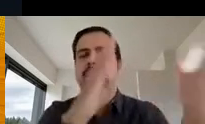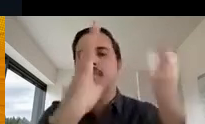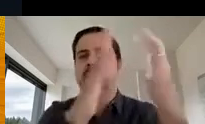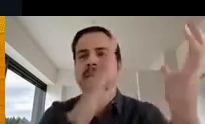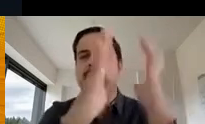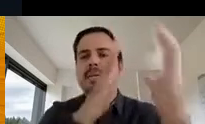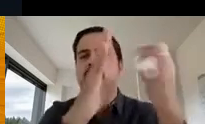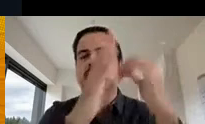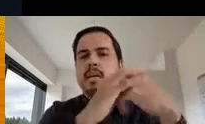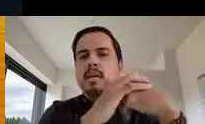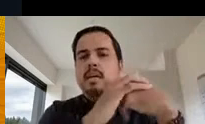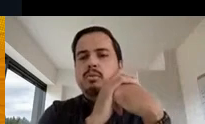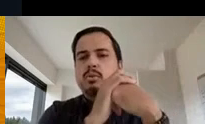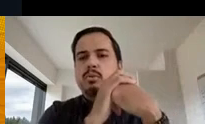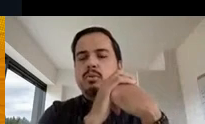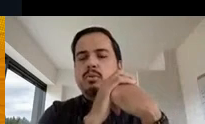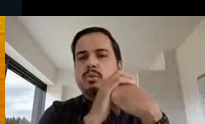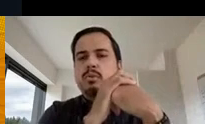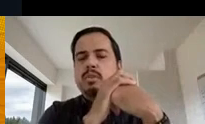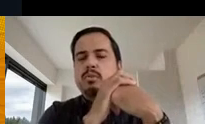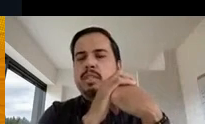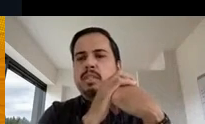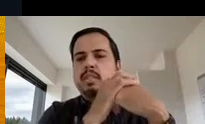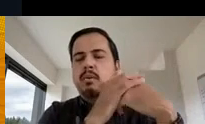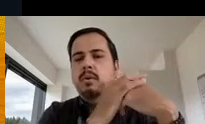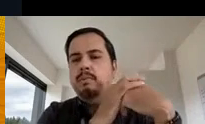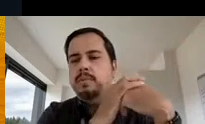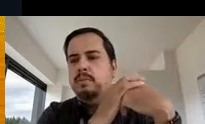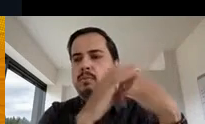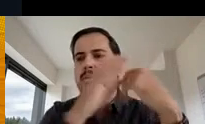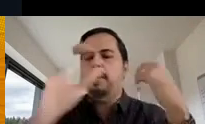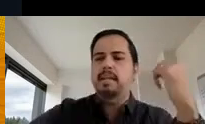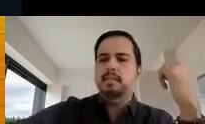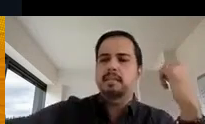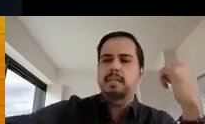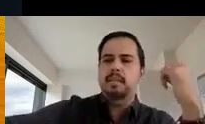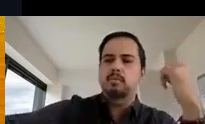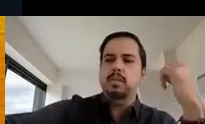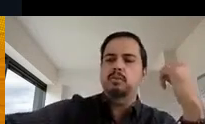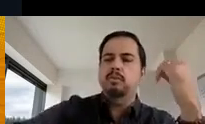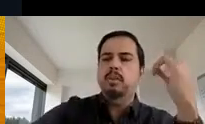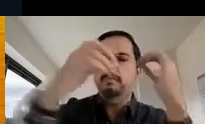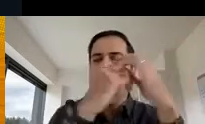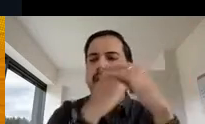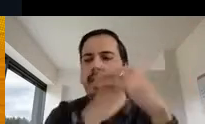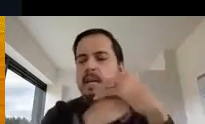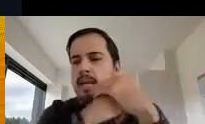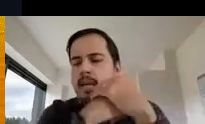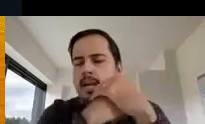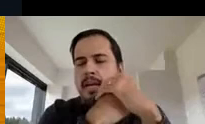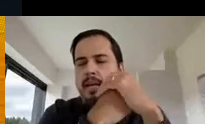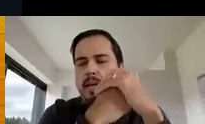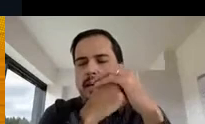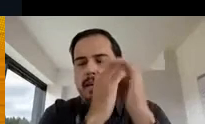você tem uma ambiguidade que está sempre ali, no digital. Eu tive numa palestra daquele Edward